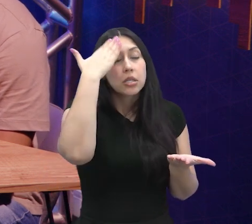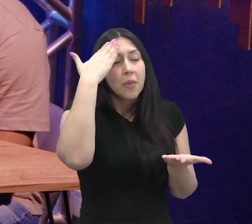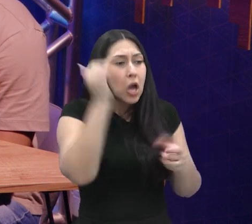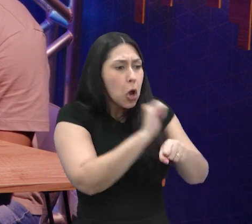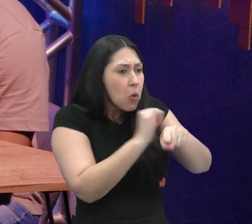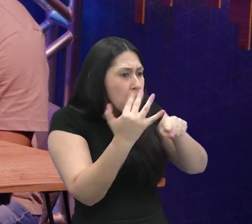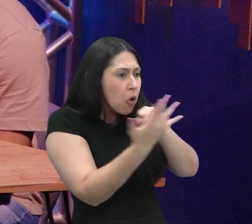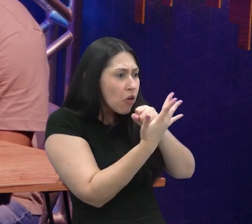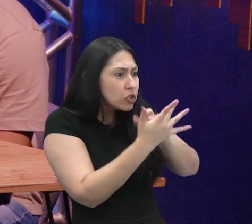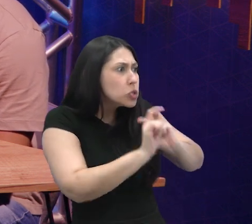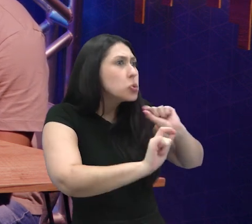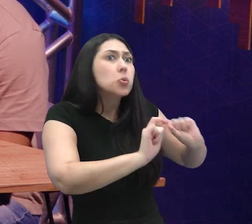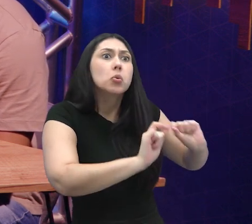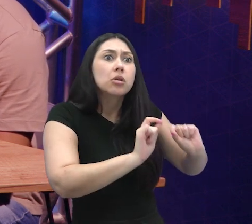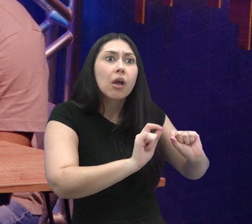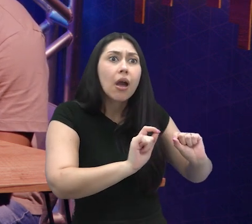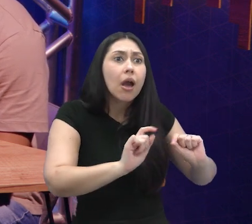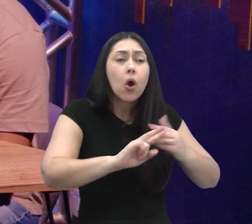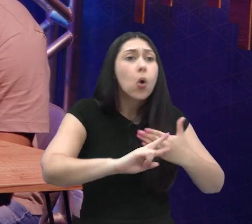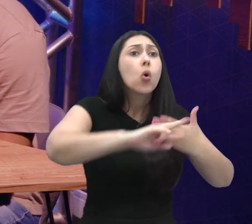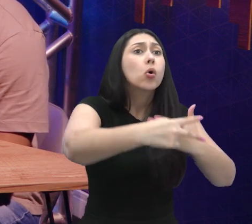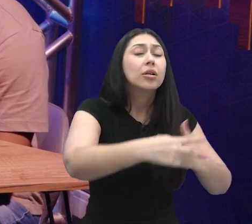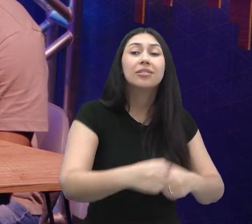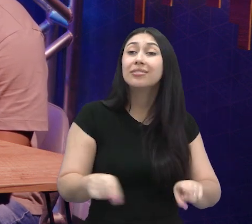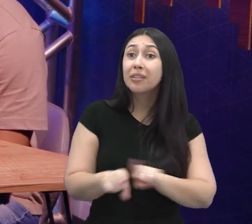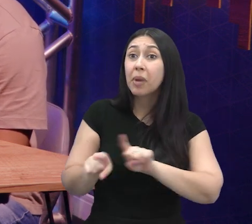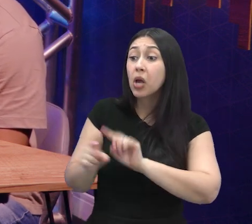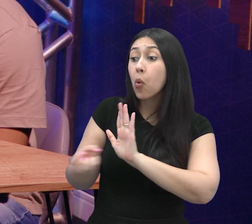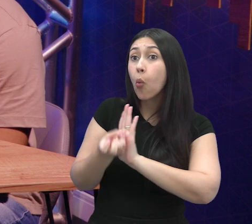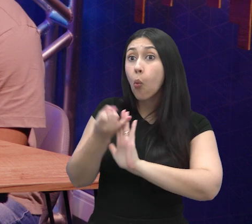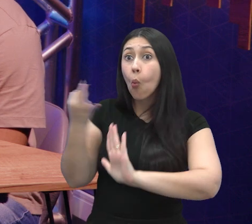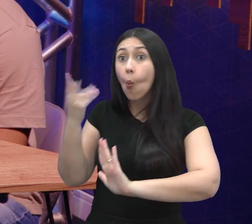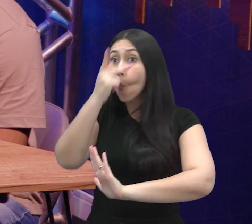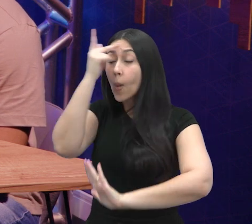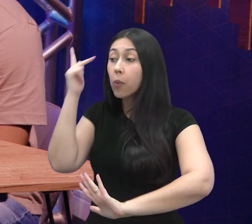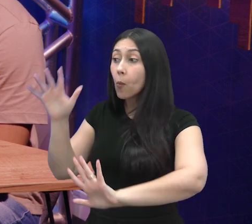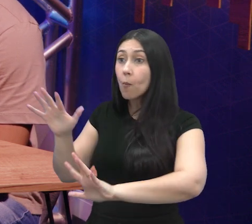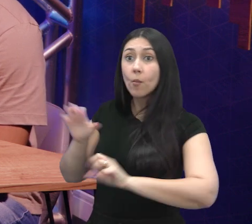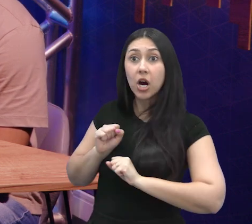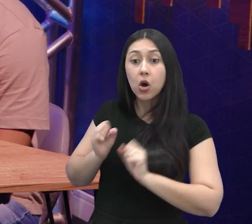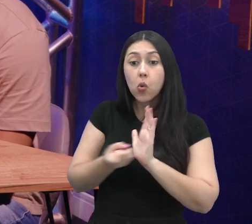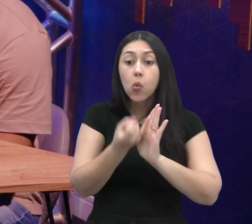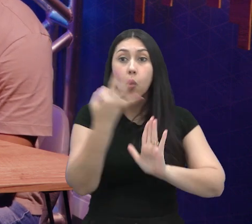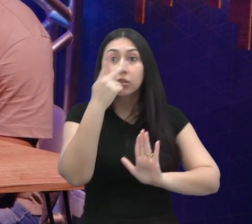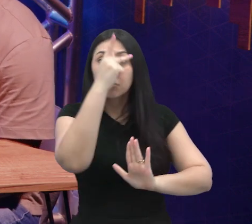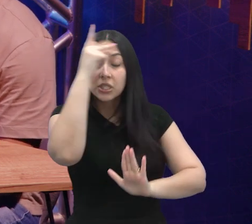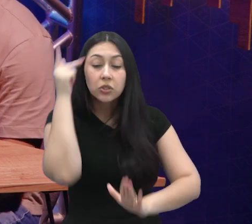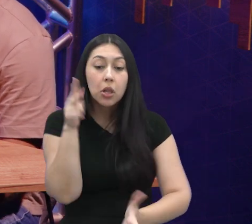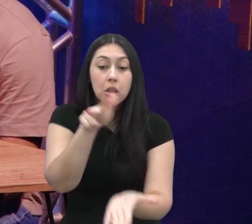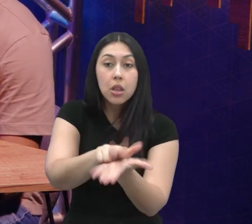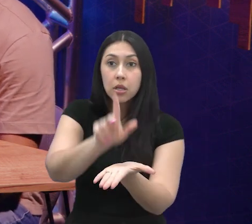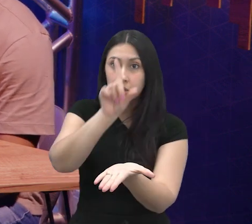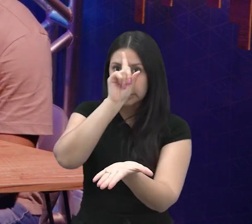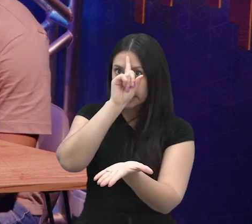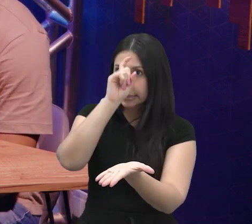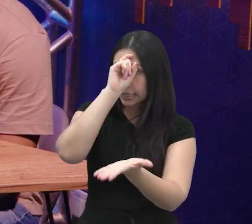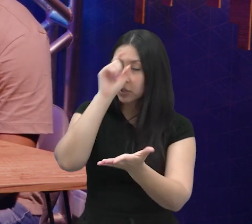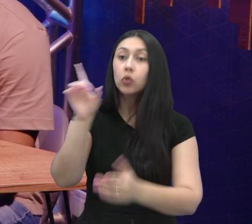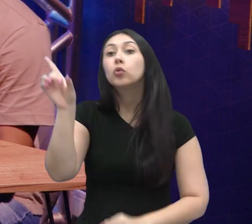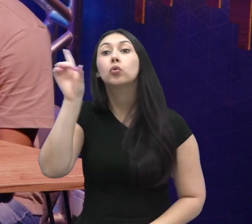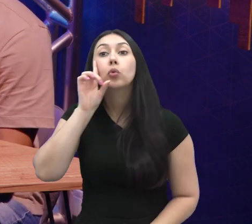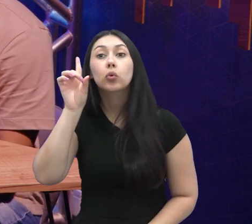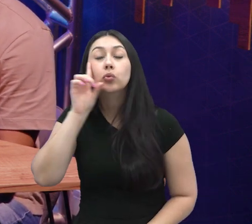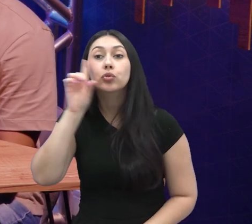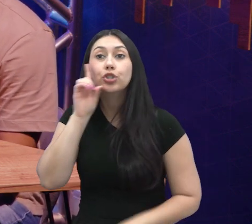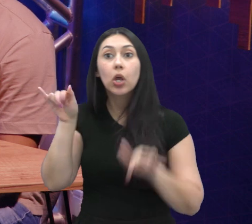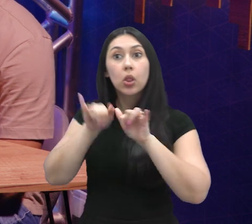querendo saber o que é o Covid, o que ele faz, quantas como a gente... pessoas já tinham sido infectadas, quantas pessoas estavam internadas, todo dia